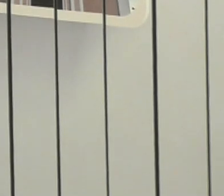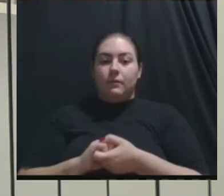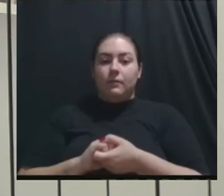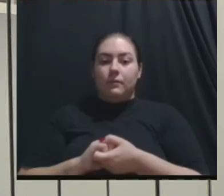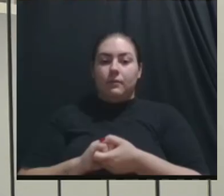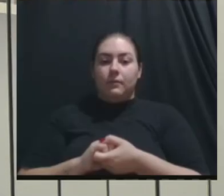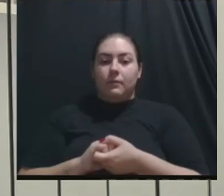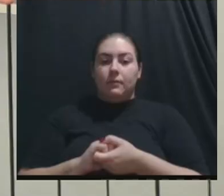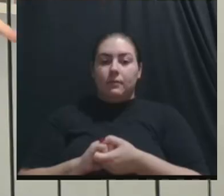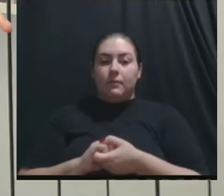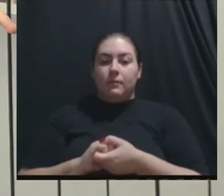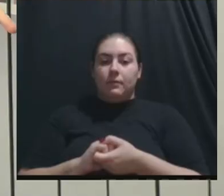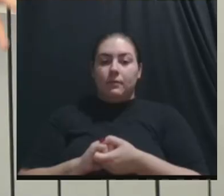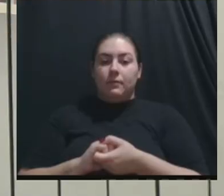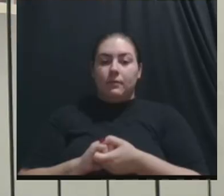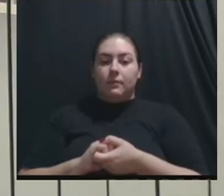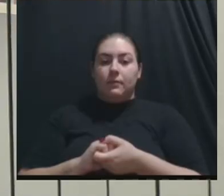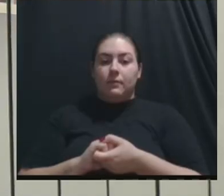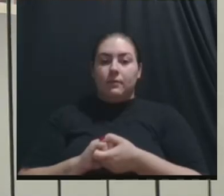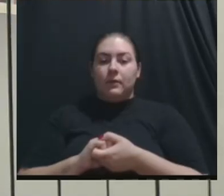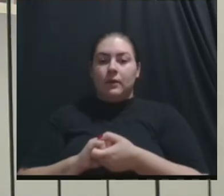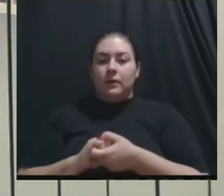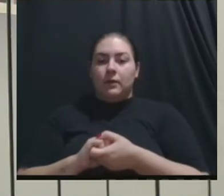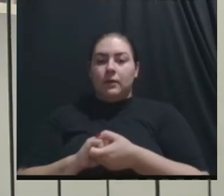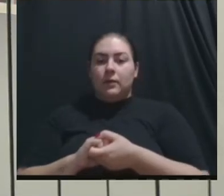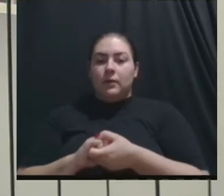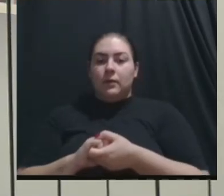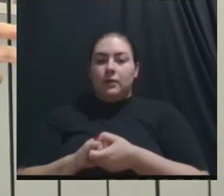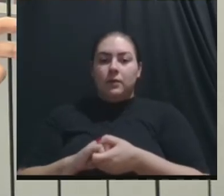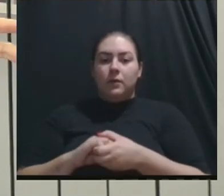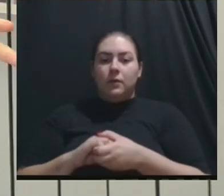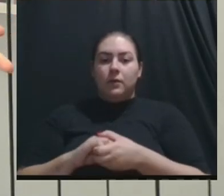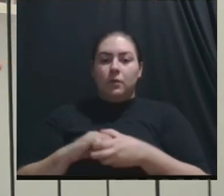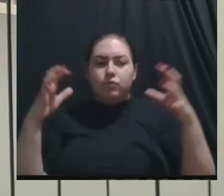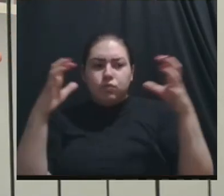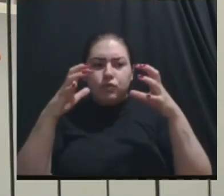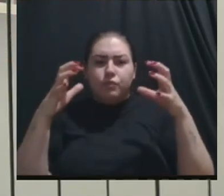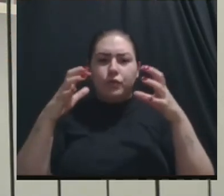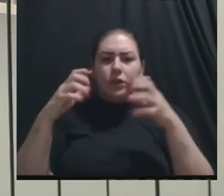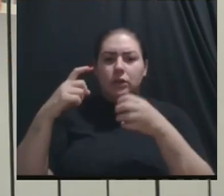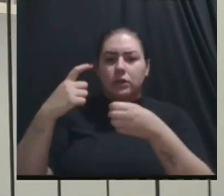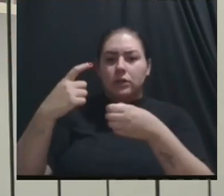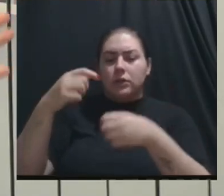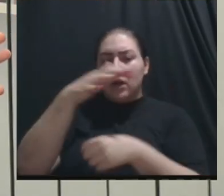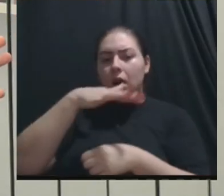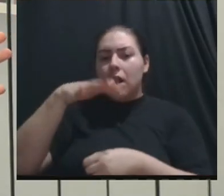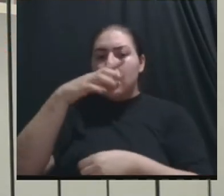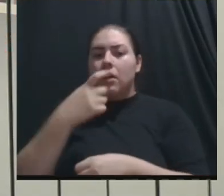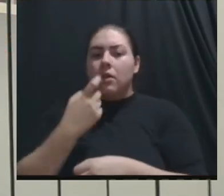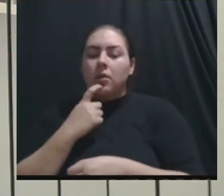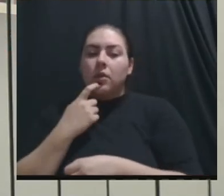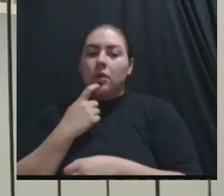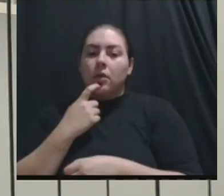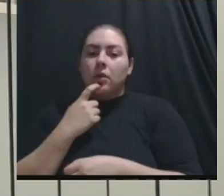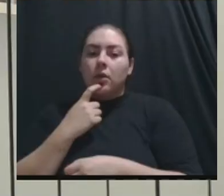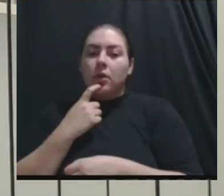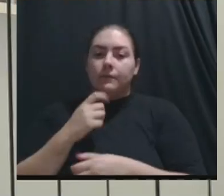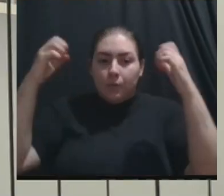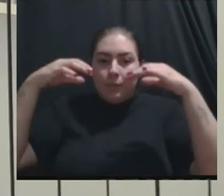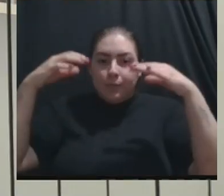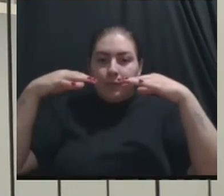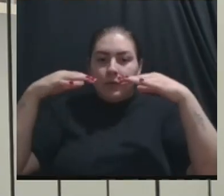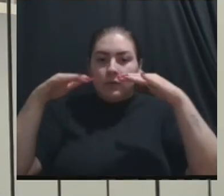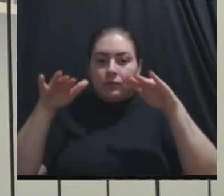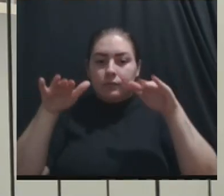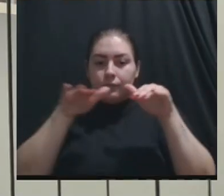Massa de ar seco estacionada em Campinas e região. E com isso, o tempo fica estável. O sol